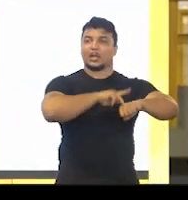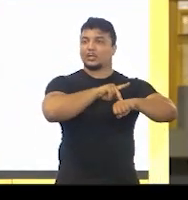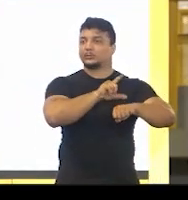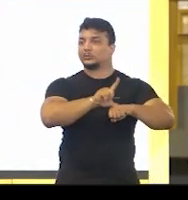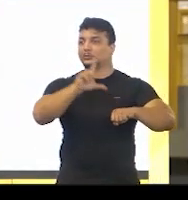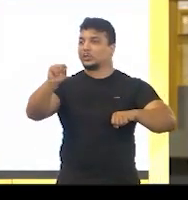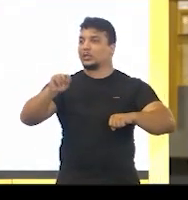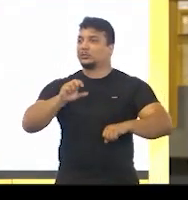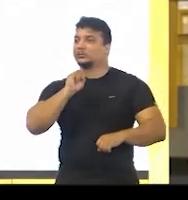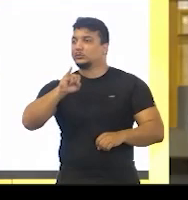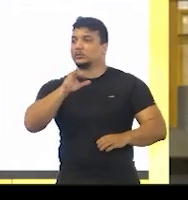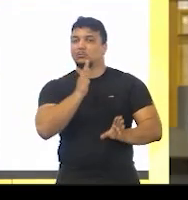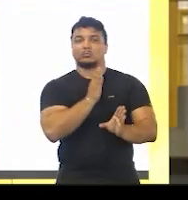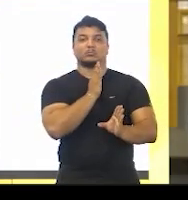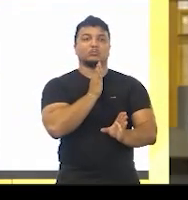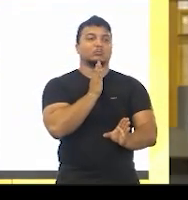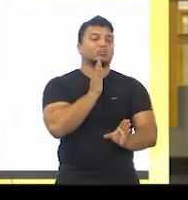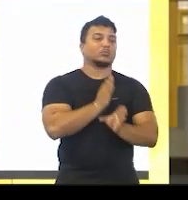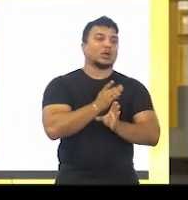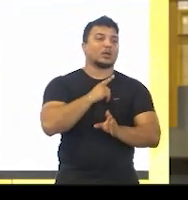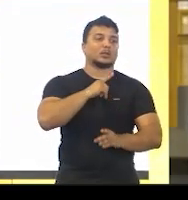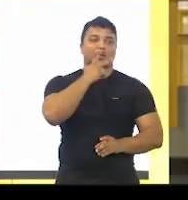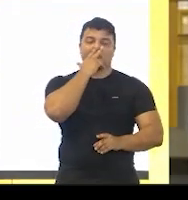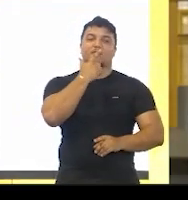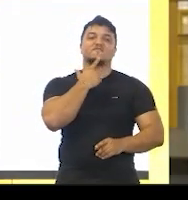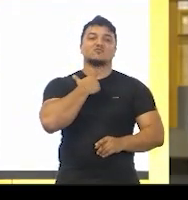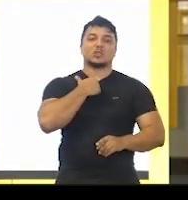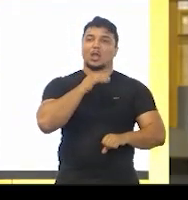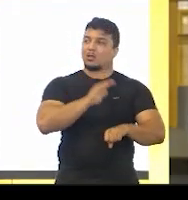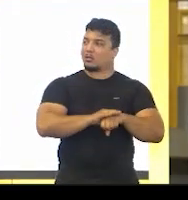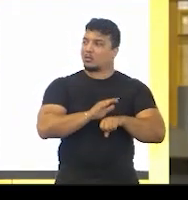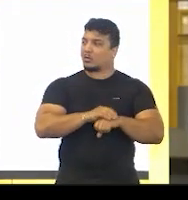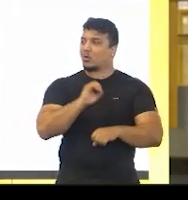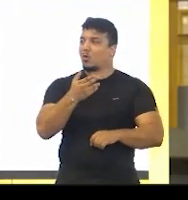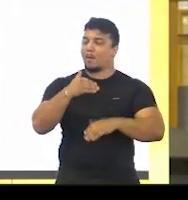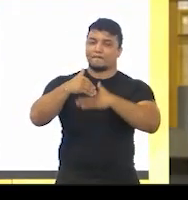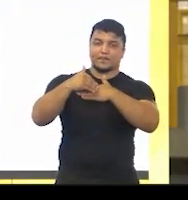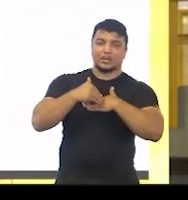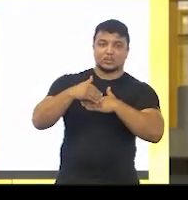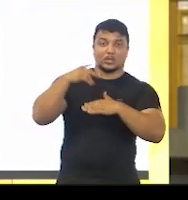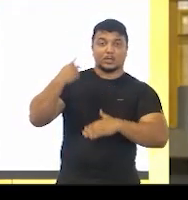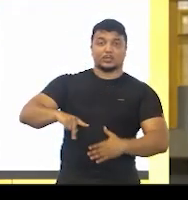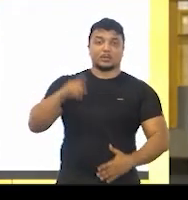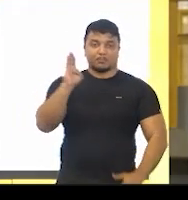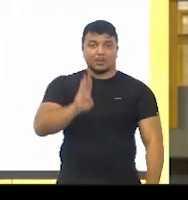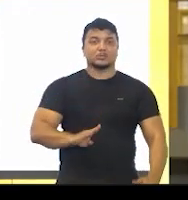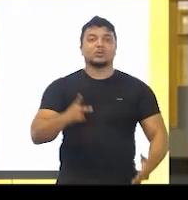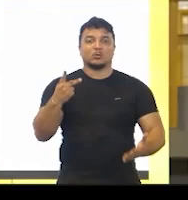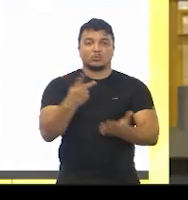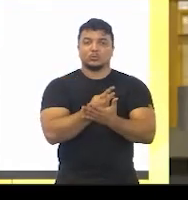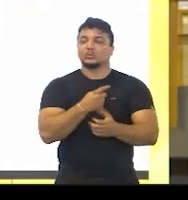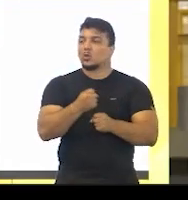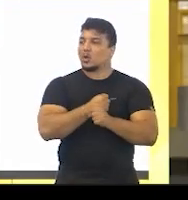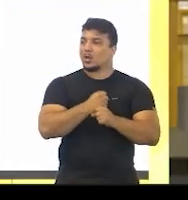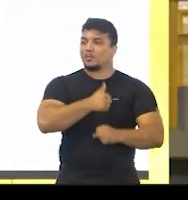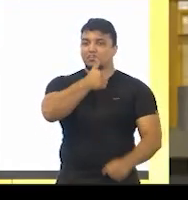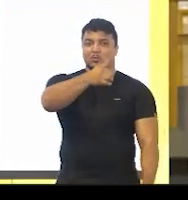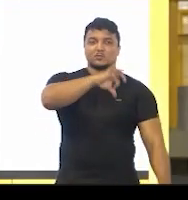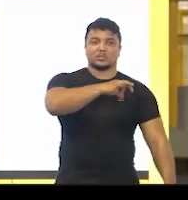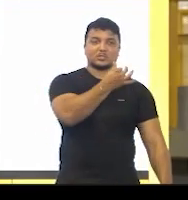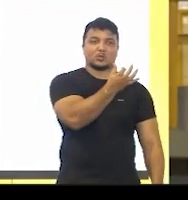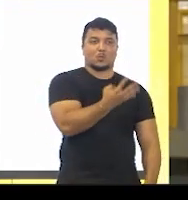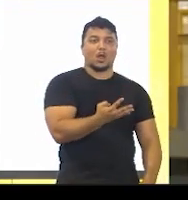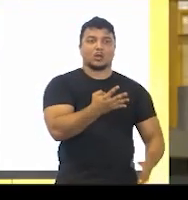motivo. Pode ser por vontade ou por pressão. Aconteceu isso muito no Brasil, no período